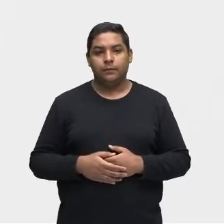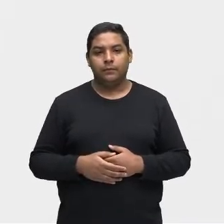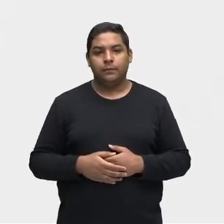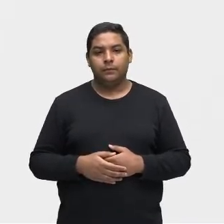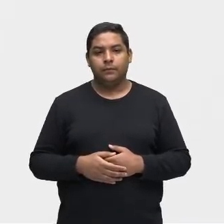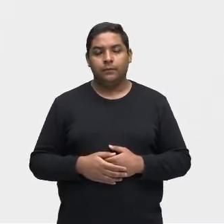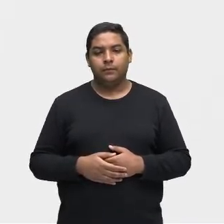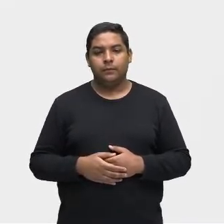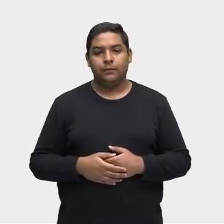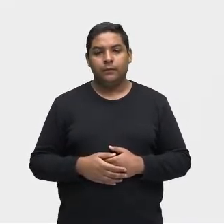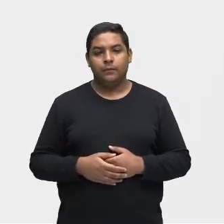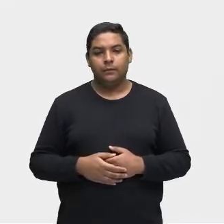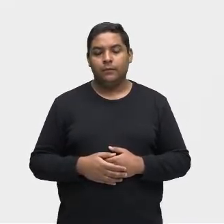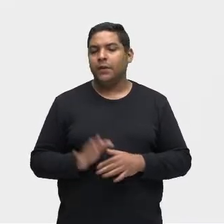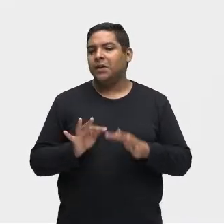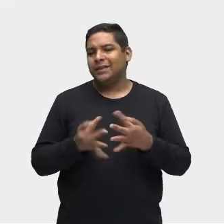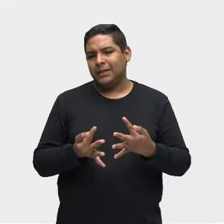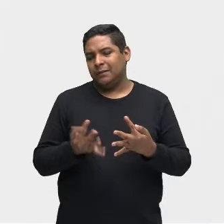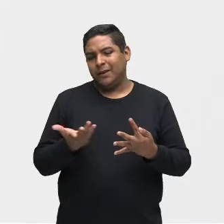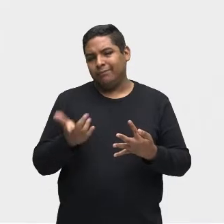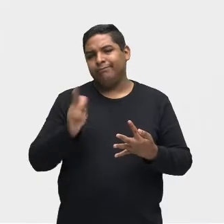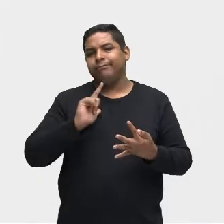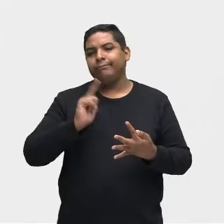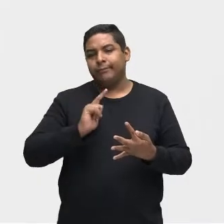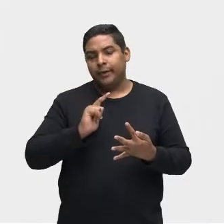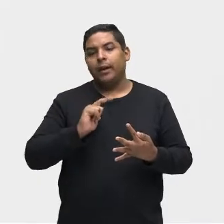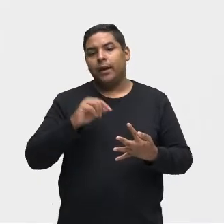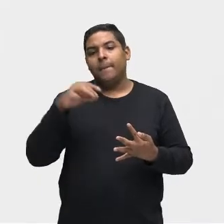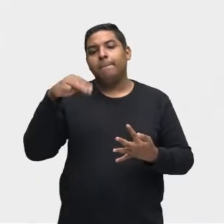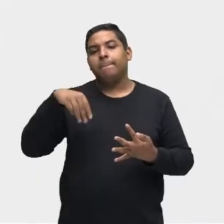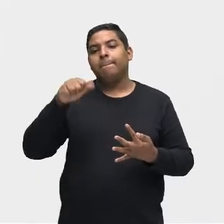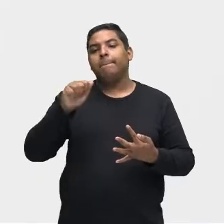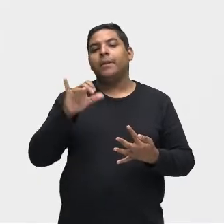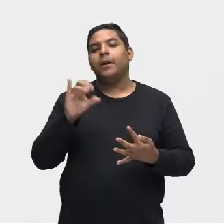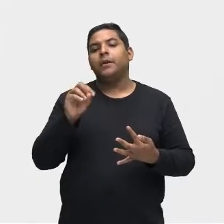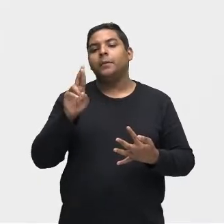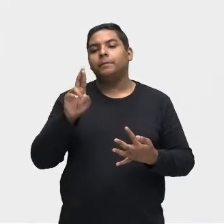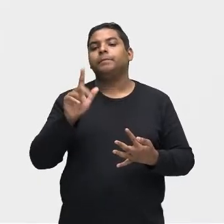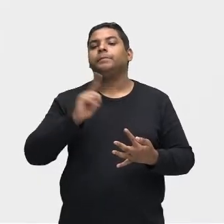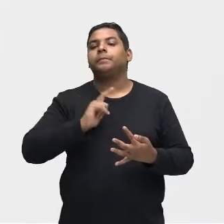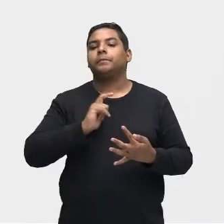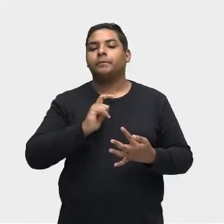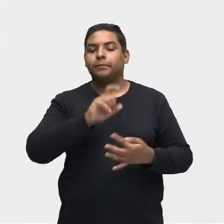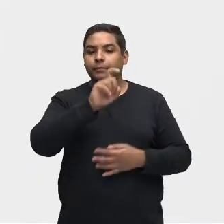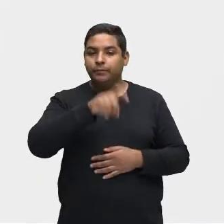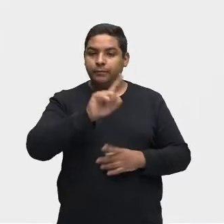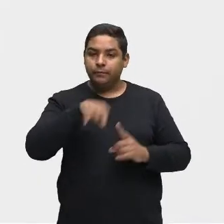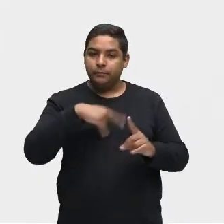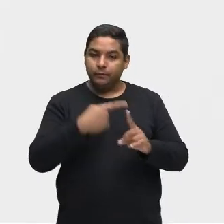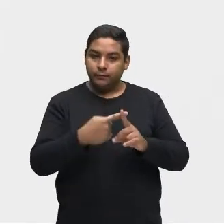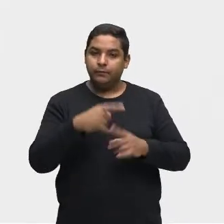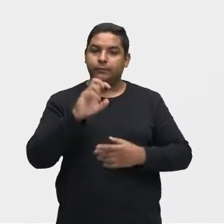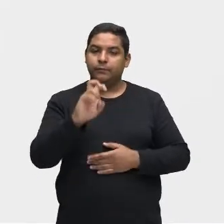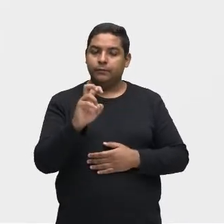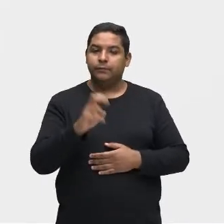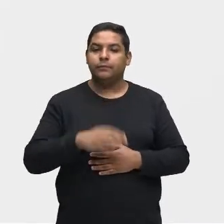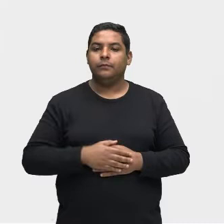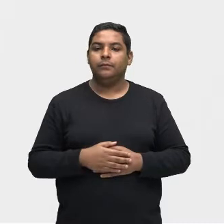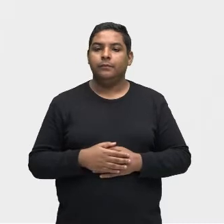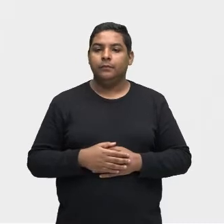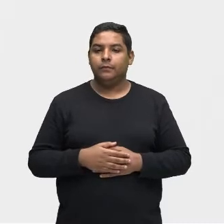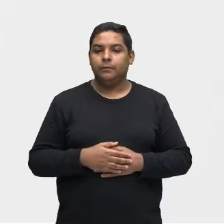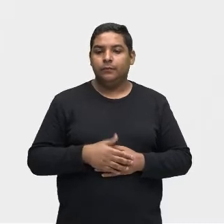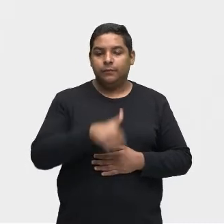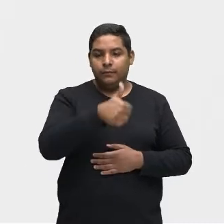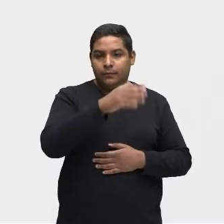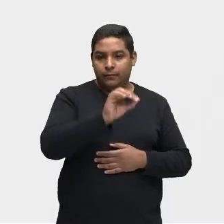ela simplesmente ela tem x mais 5, certo? Então encontramos o valor de x, que foi 10, somado